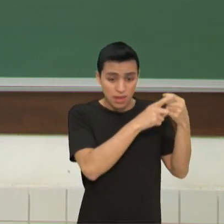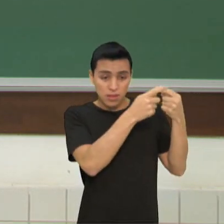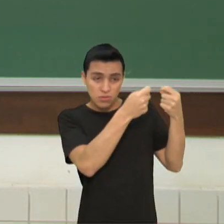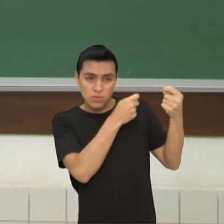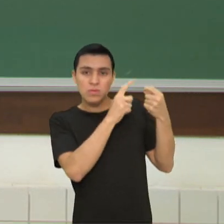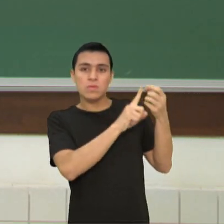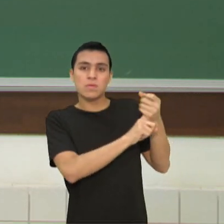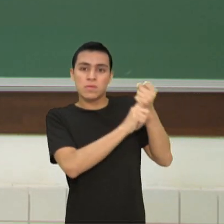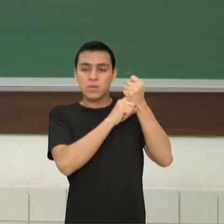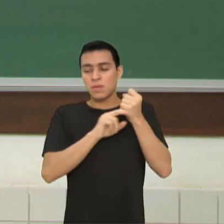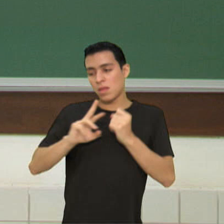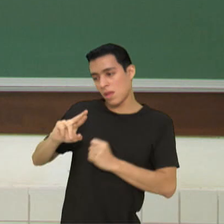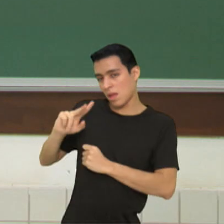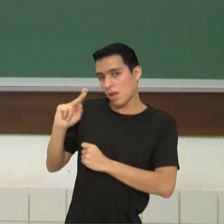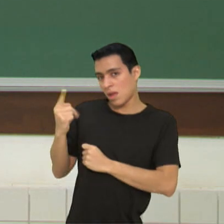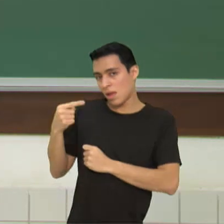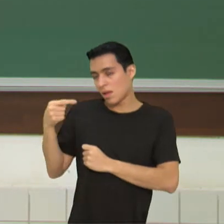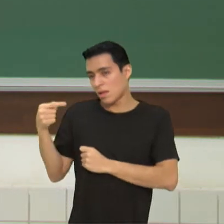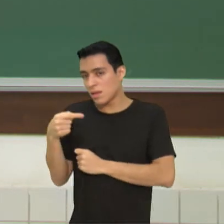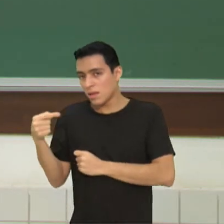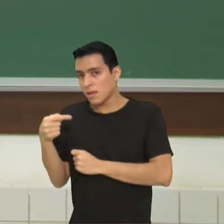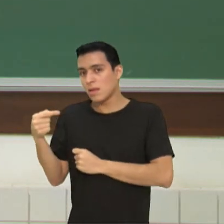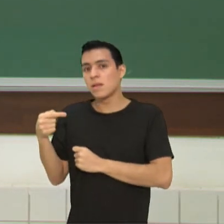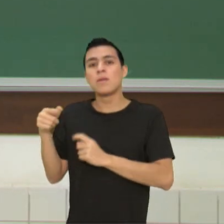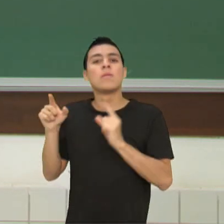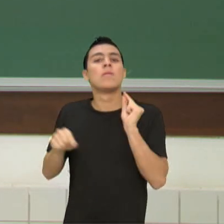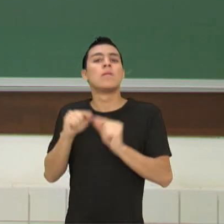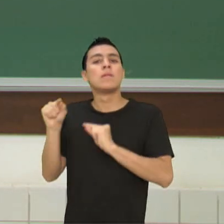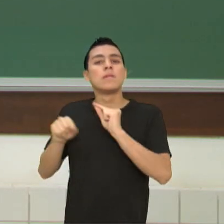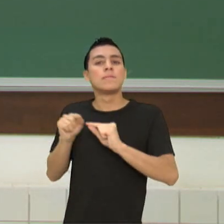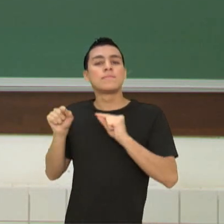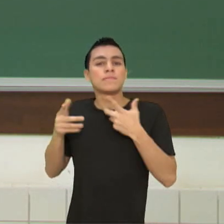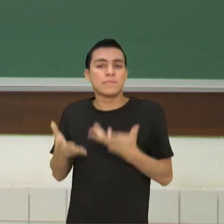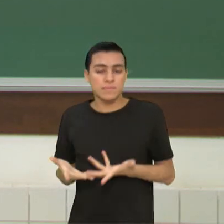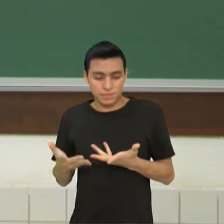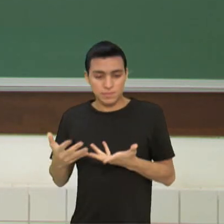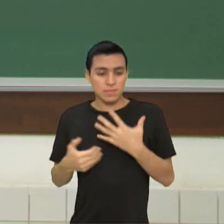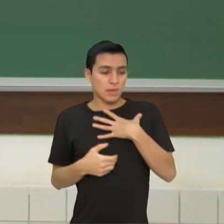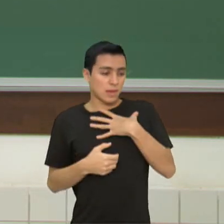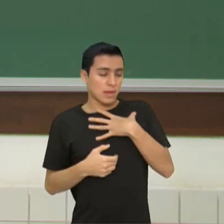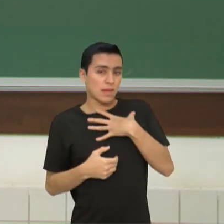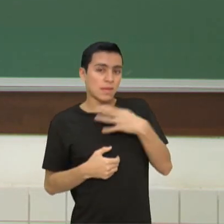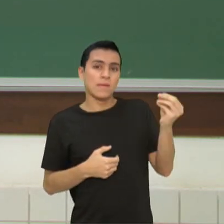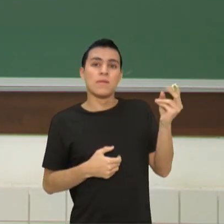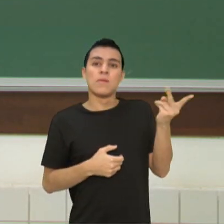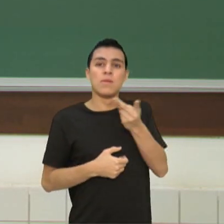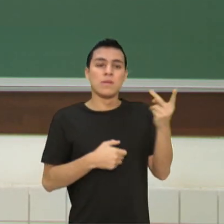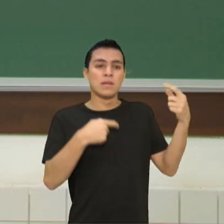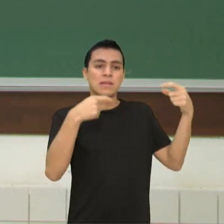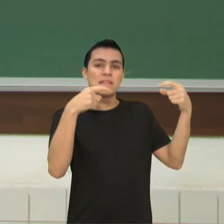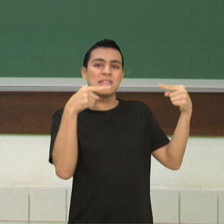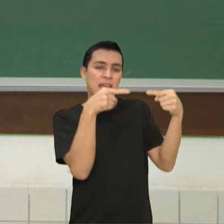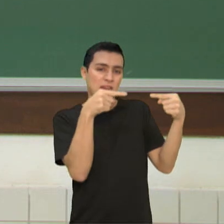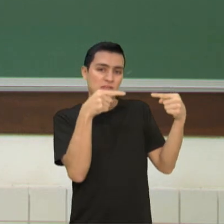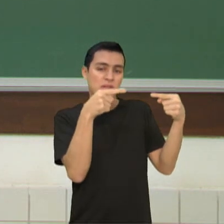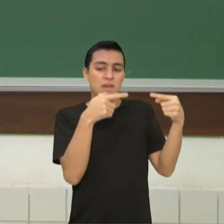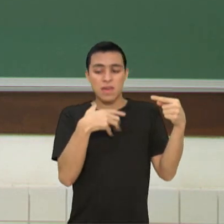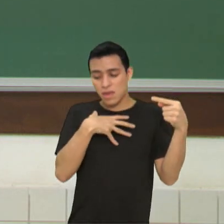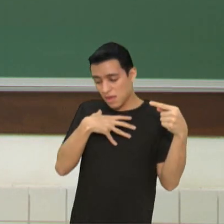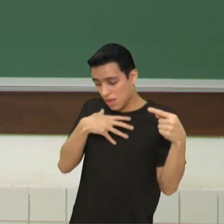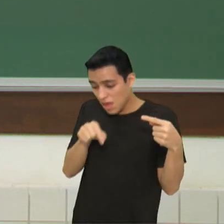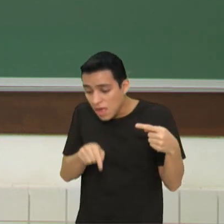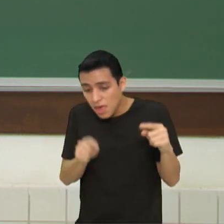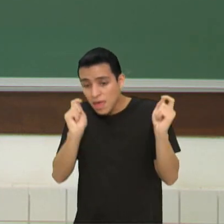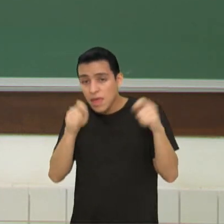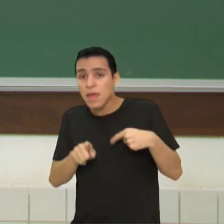desses genes e colocaram no DNA da planta, para a planta crescer com gene de bactéria resistente.